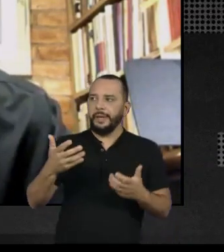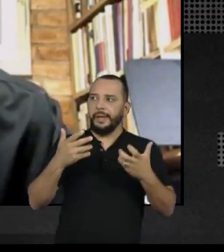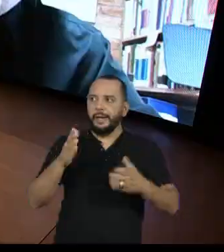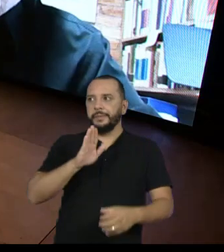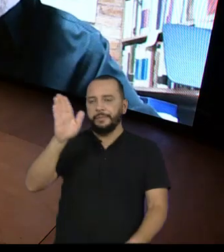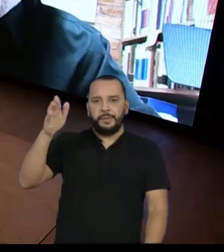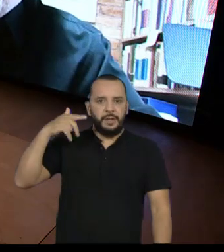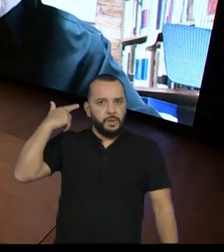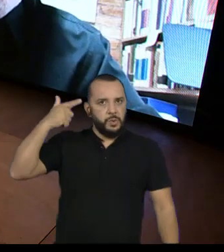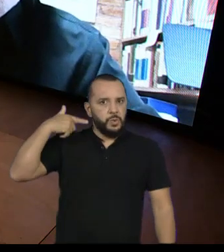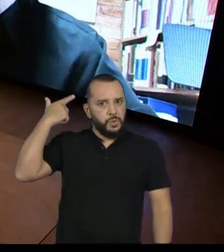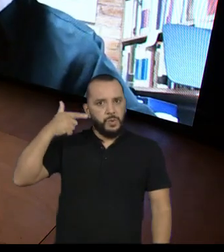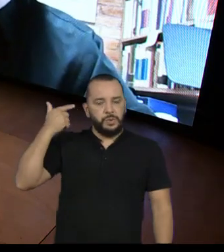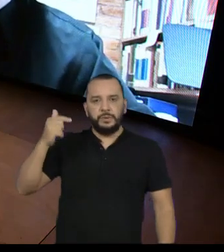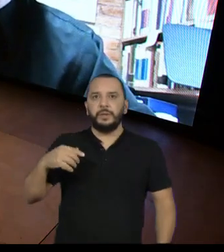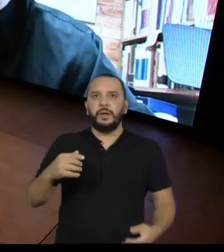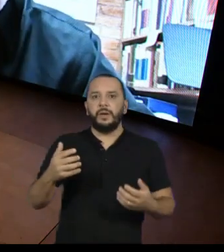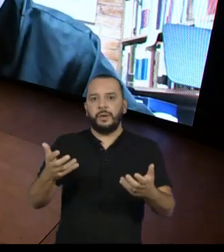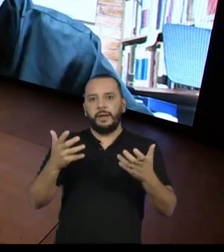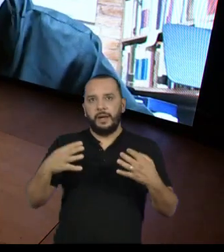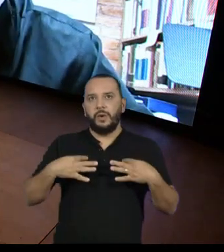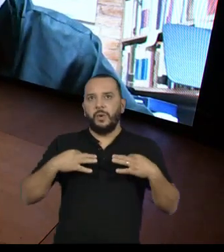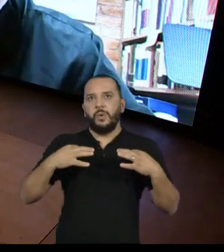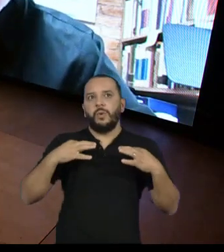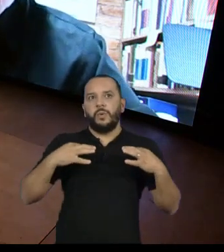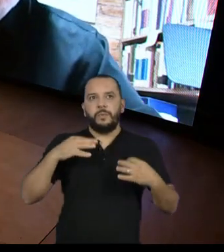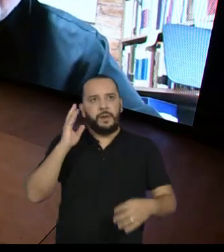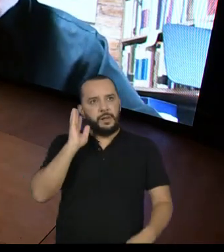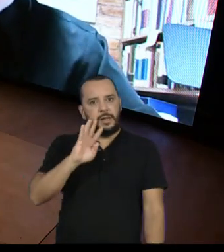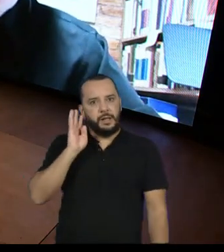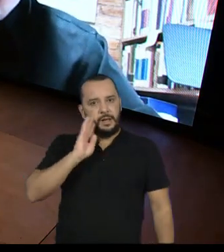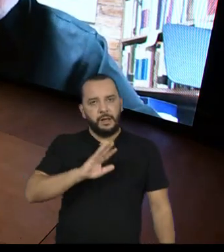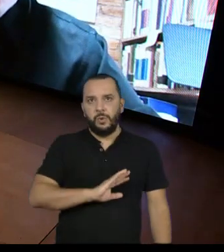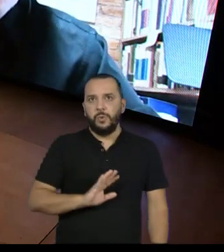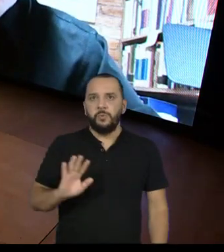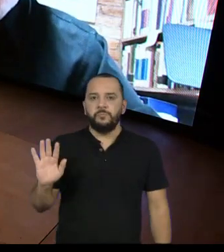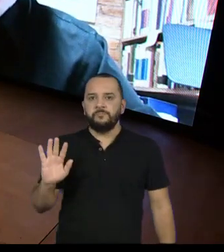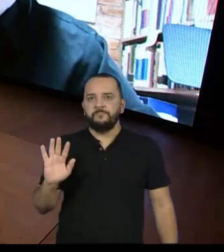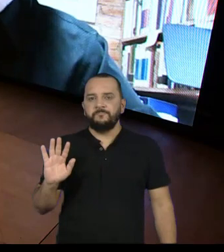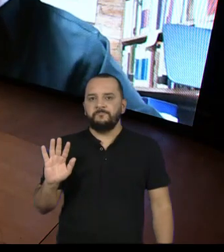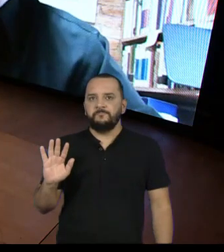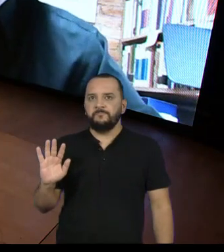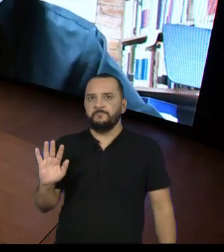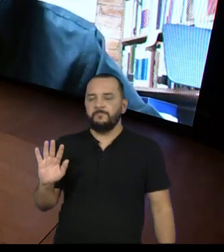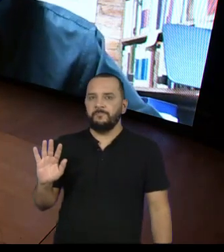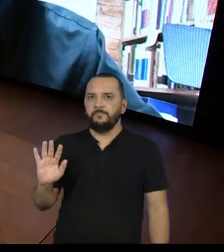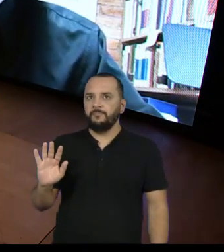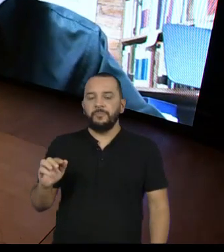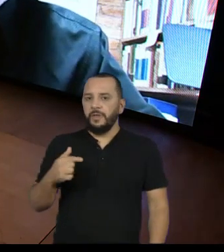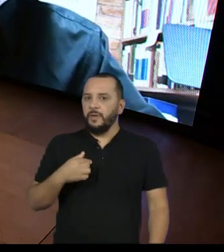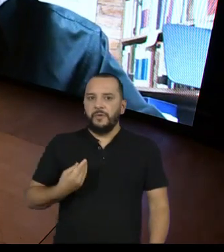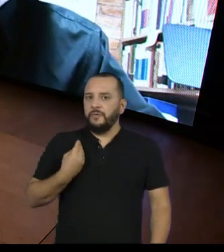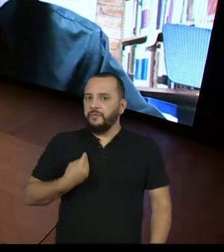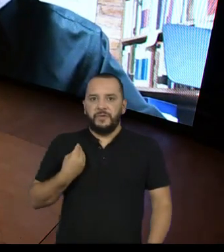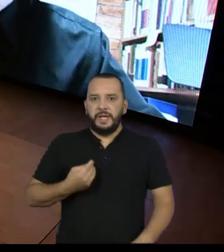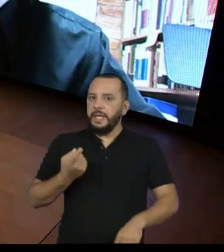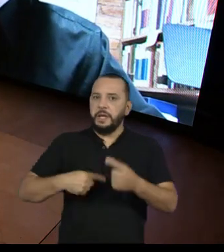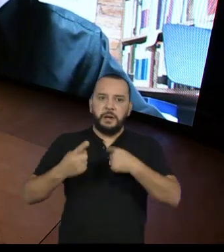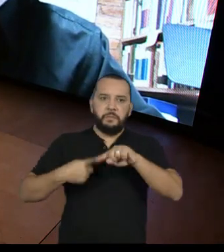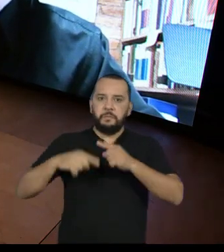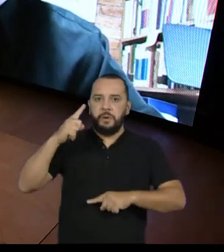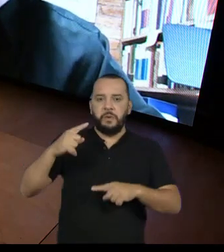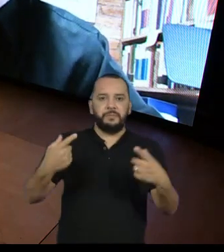não posso viver sem nenhum dinheiro. E o teatro não dá nenhum dinheiro. E eu disse, não,